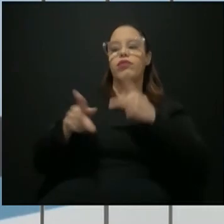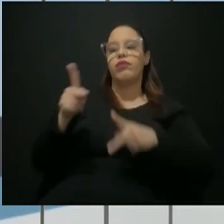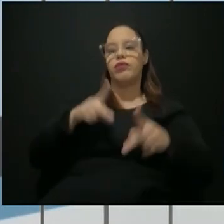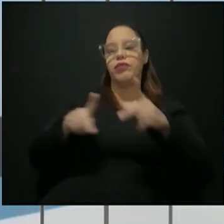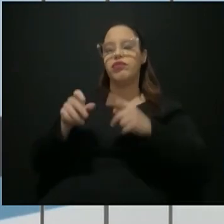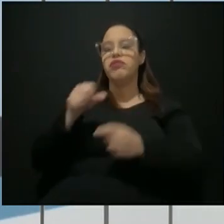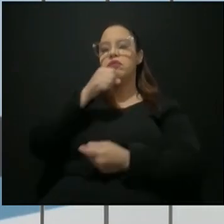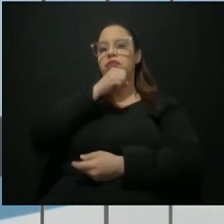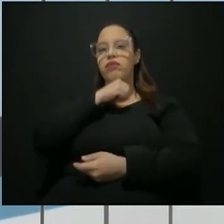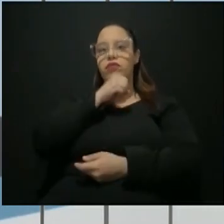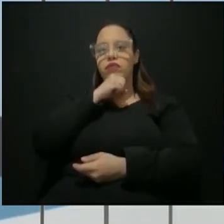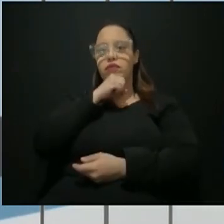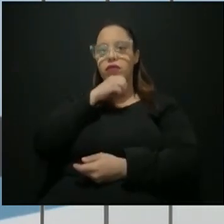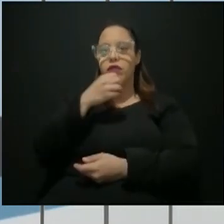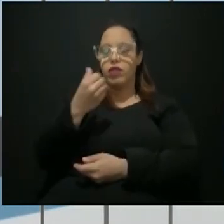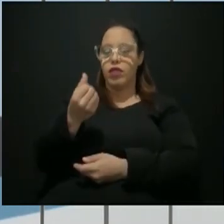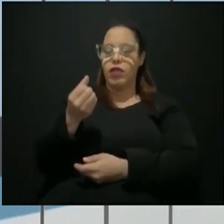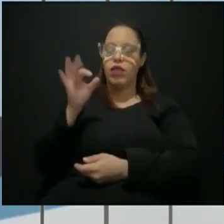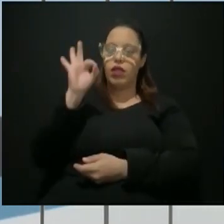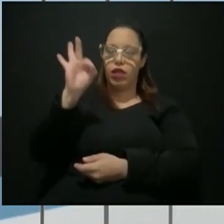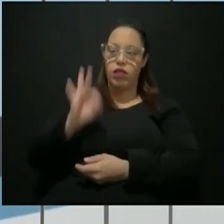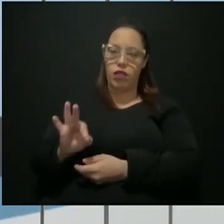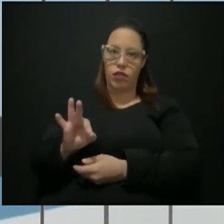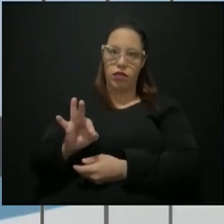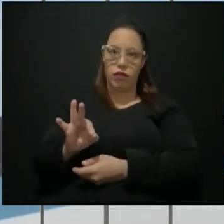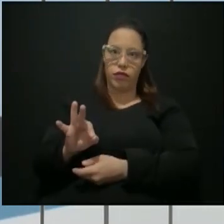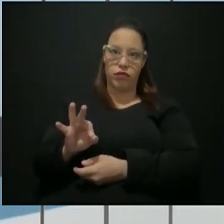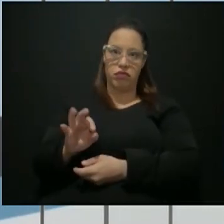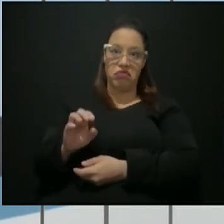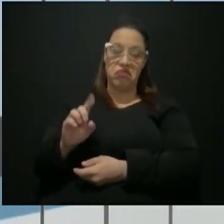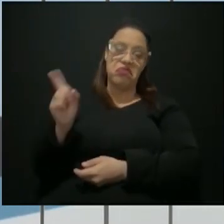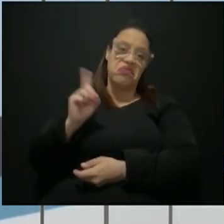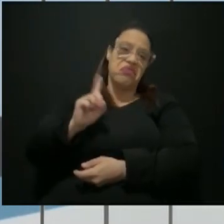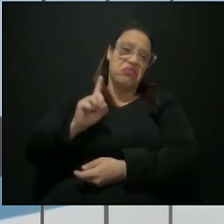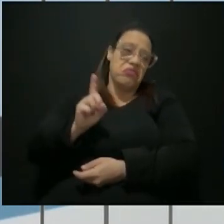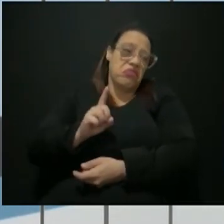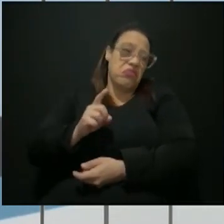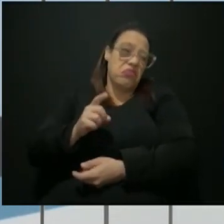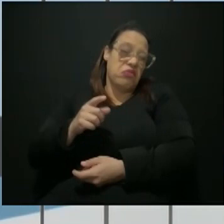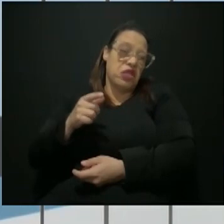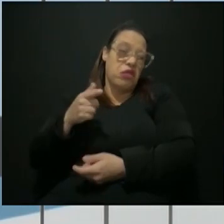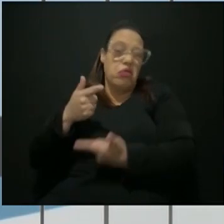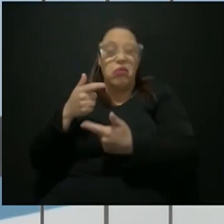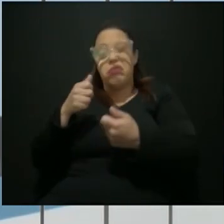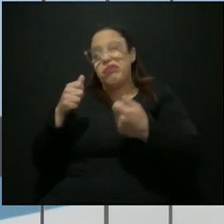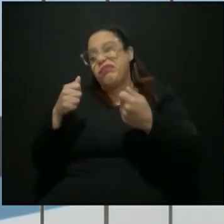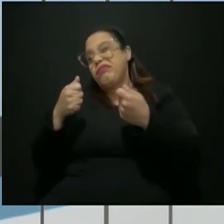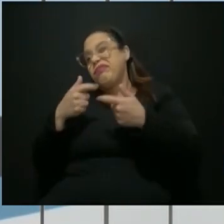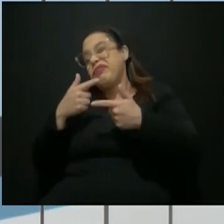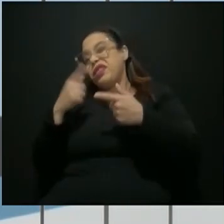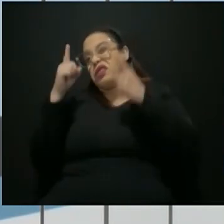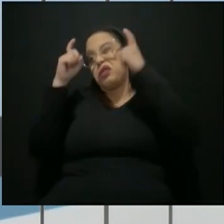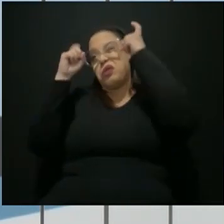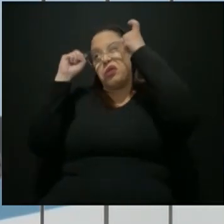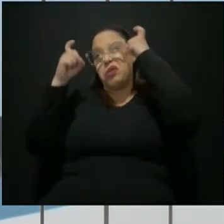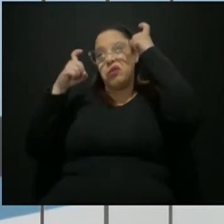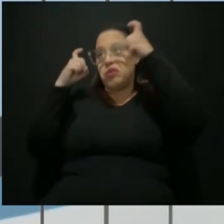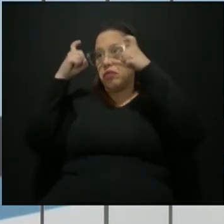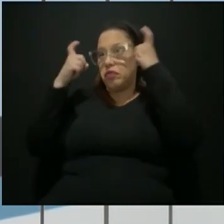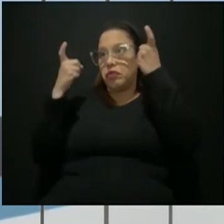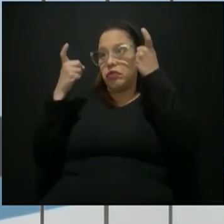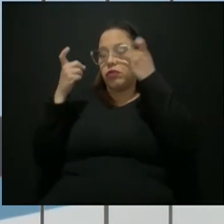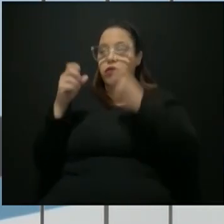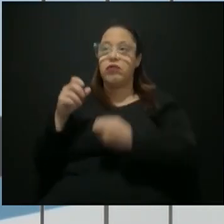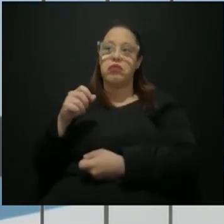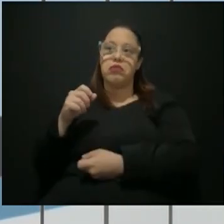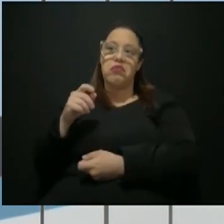de 6%, né, a gente não tinha tanto essa preocupação lá na década de 80. A gente poderia ter um sistema de previdência social sem tanta